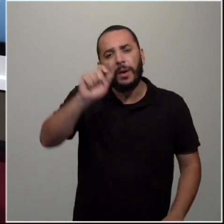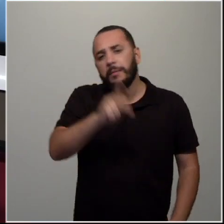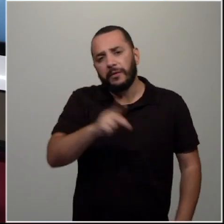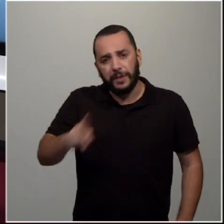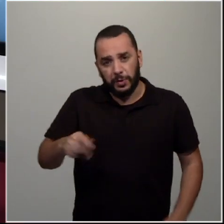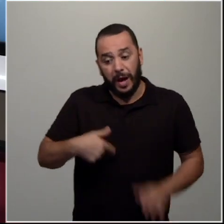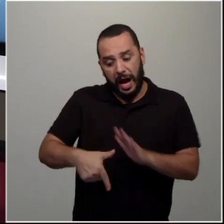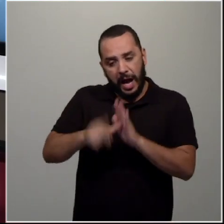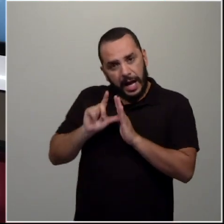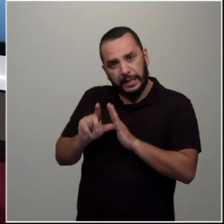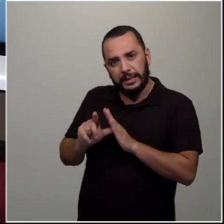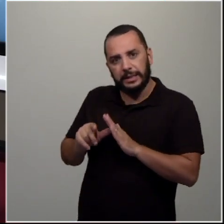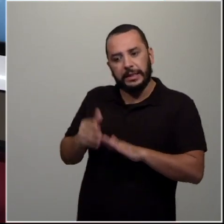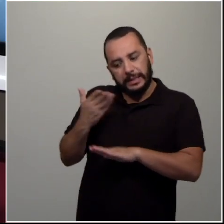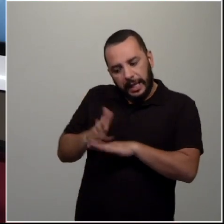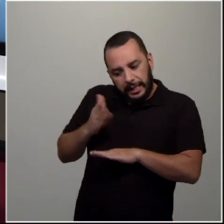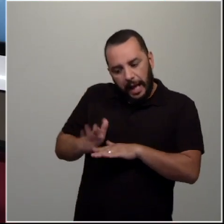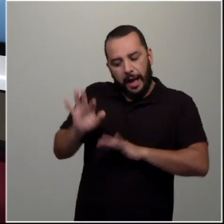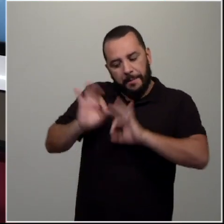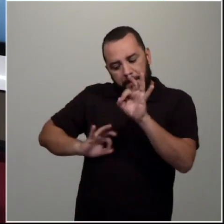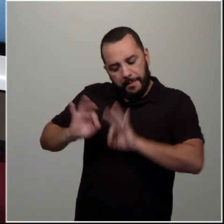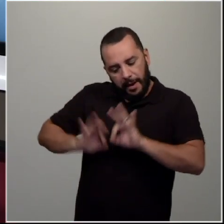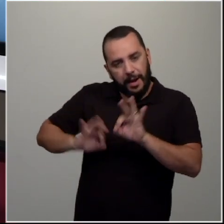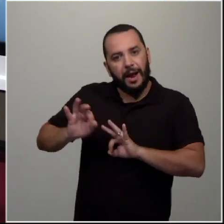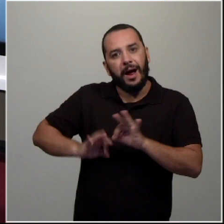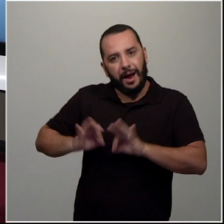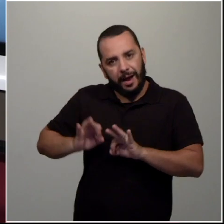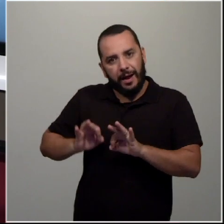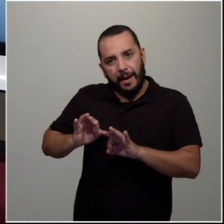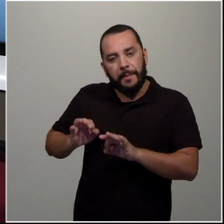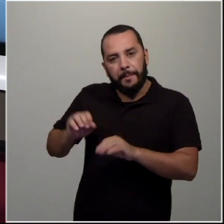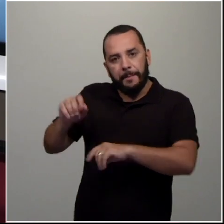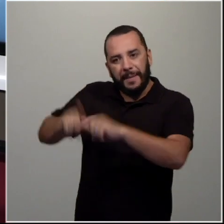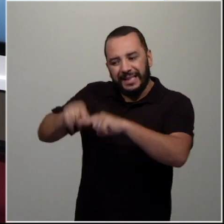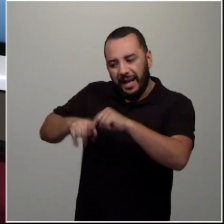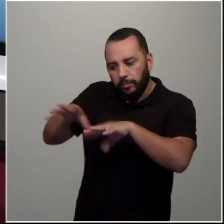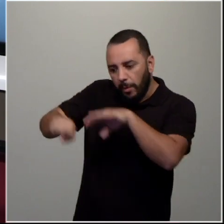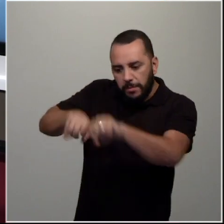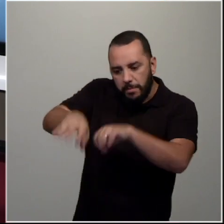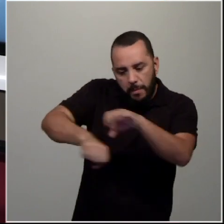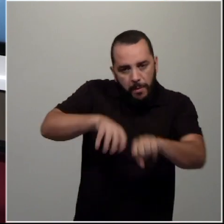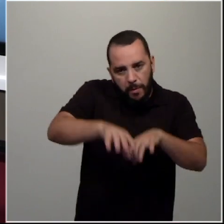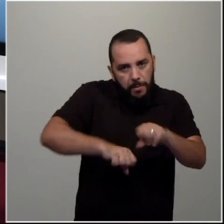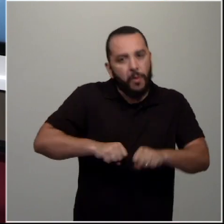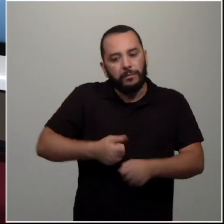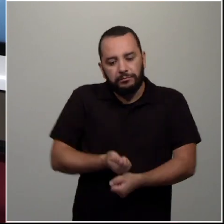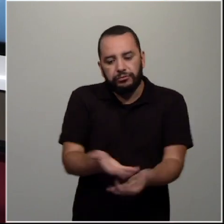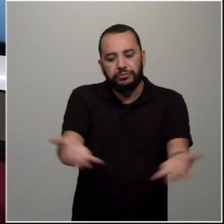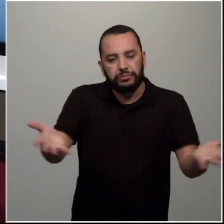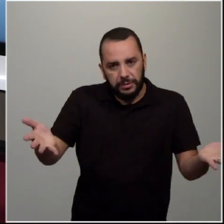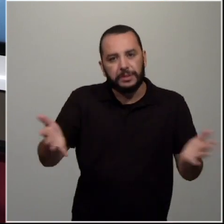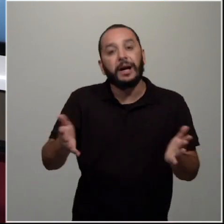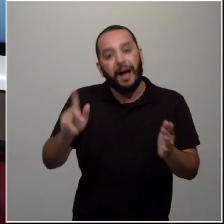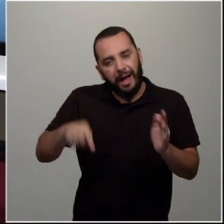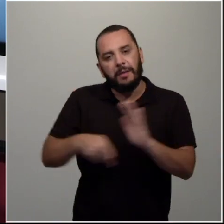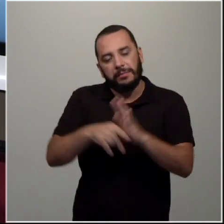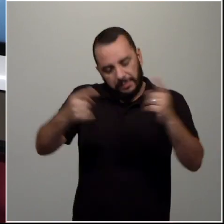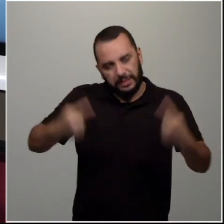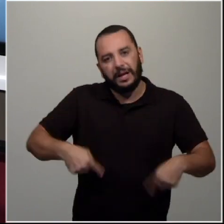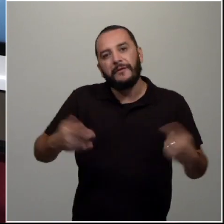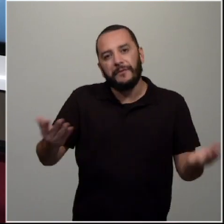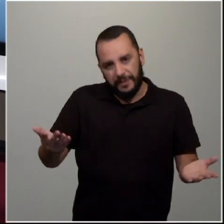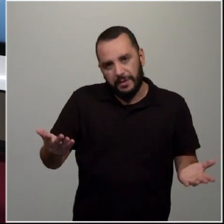se preparar é pra essa aula e atrás desses materiais né um é realmente um grande desafio do professor isso acho que já já